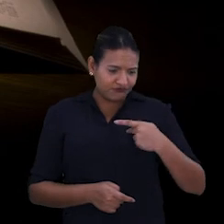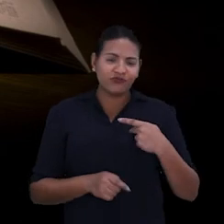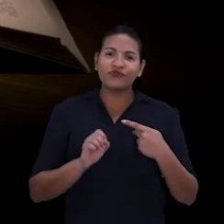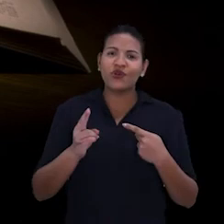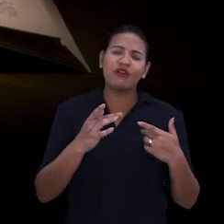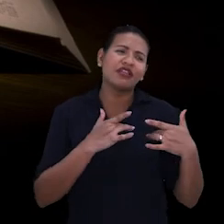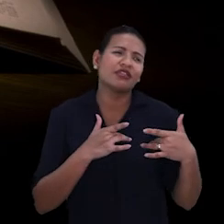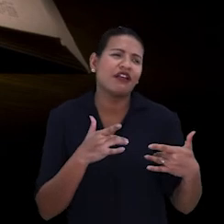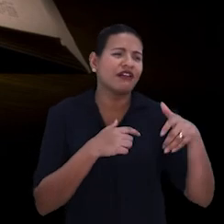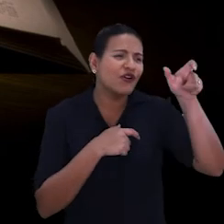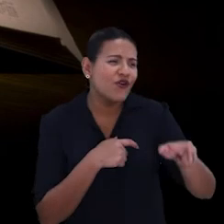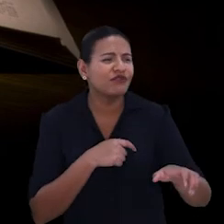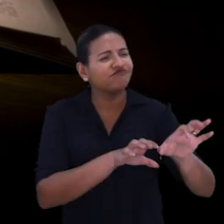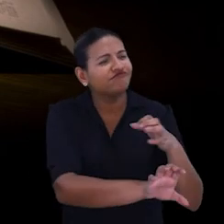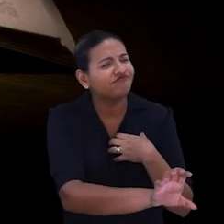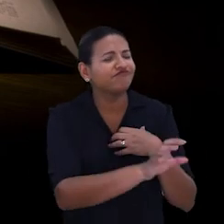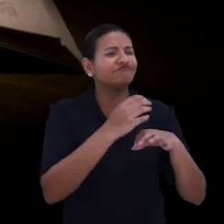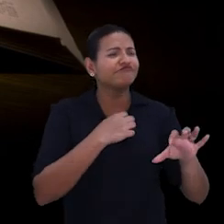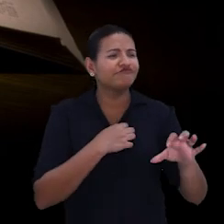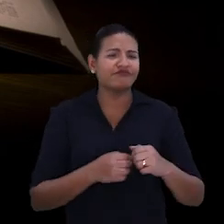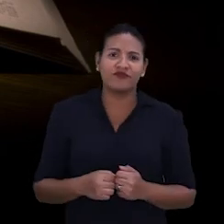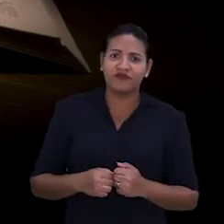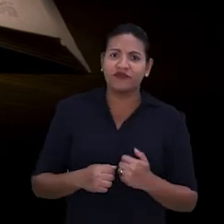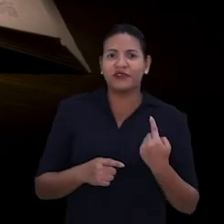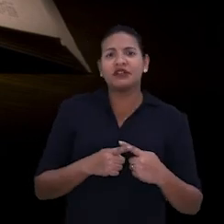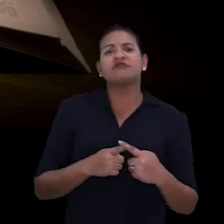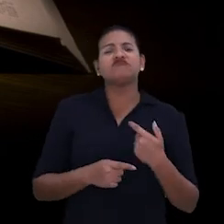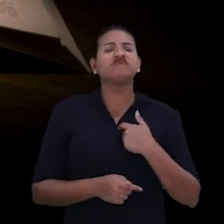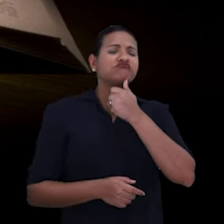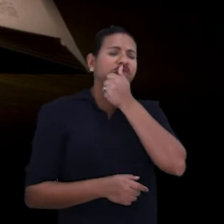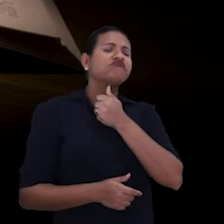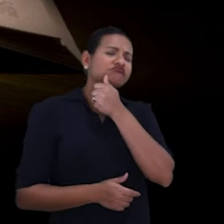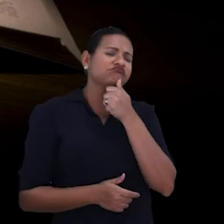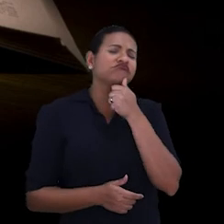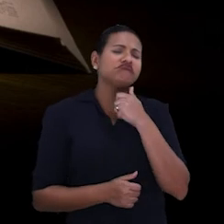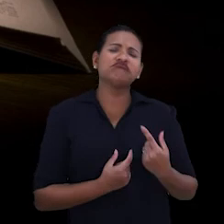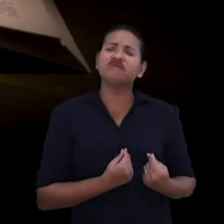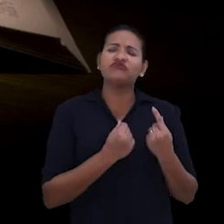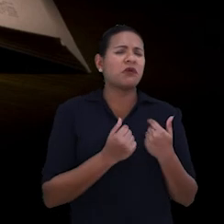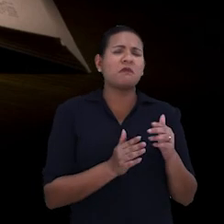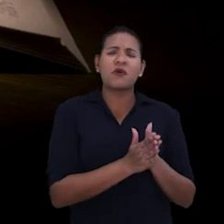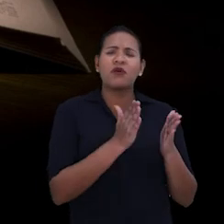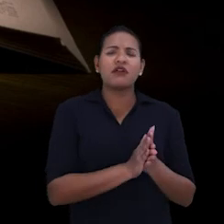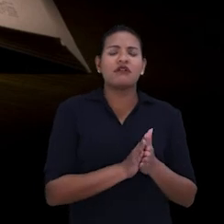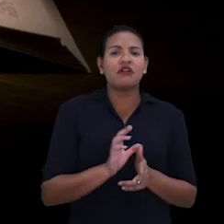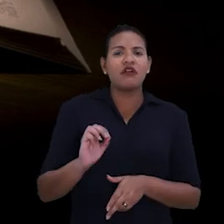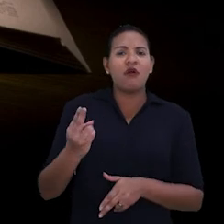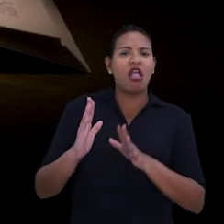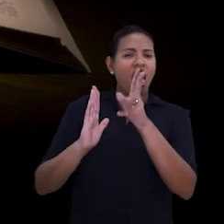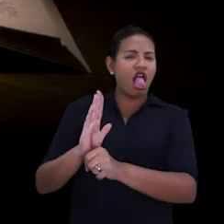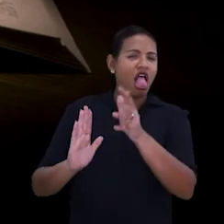fizemos voto de pobreza ou assaltamos os cofres públicos, além dos particulares? Por que